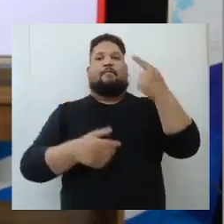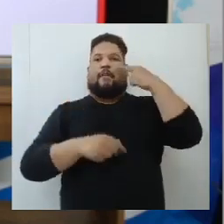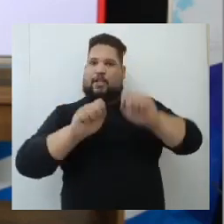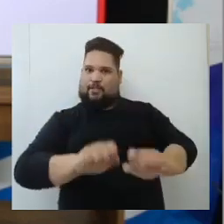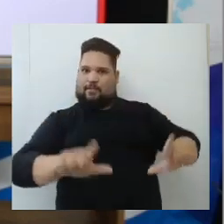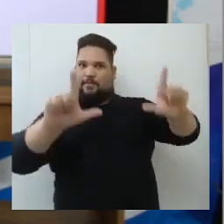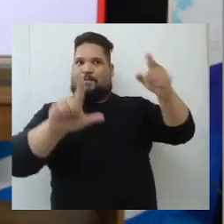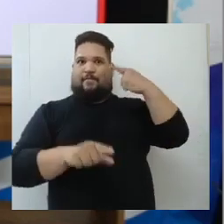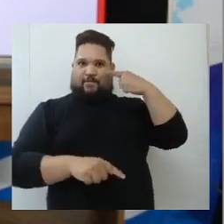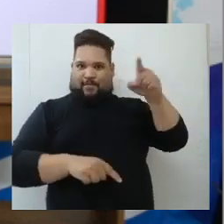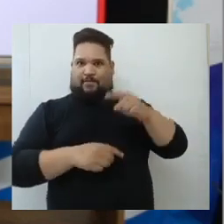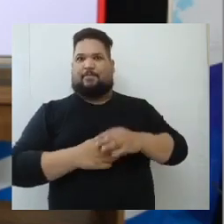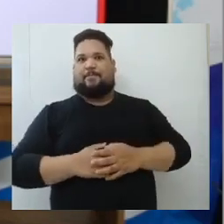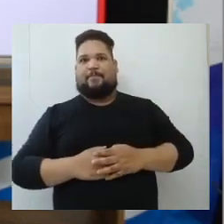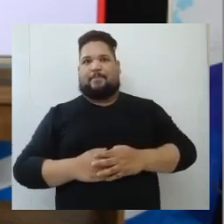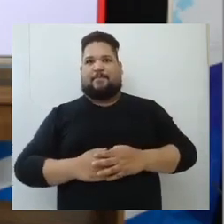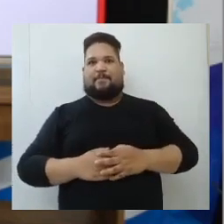por favor.